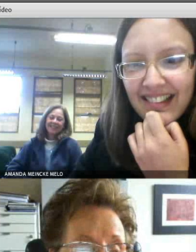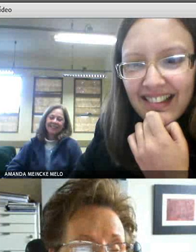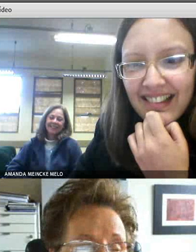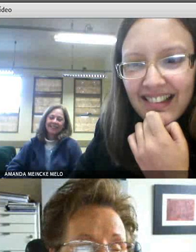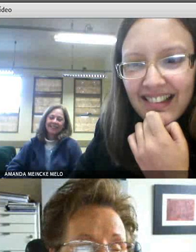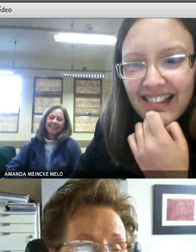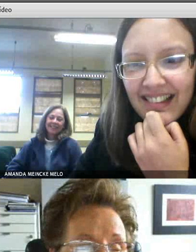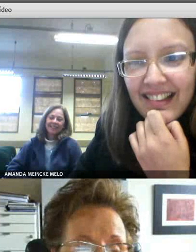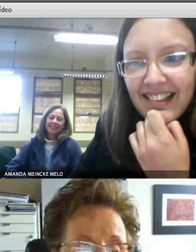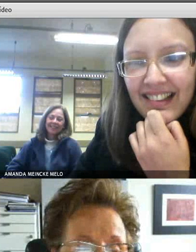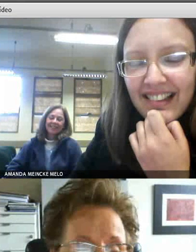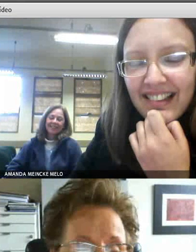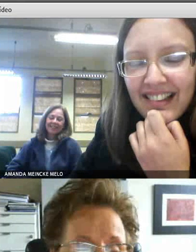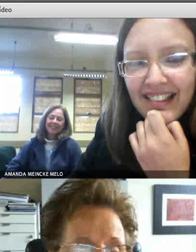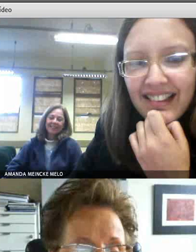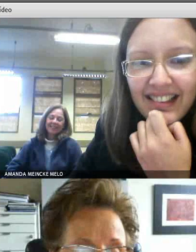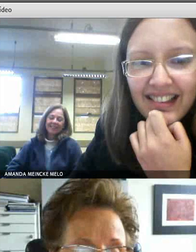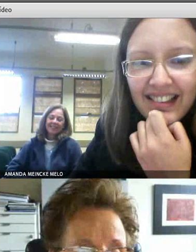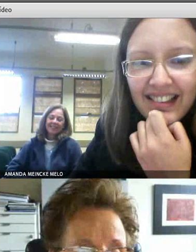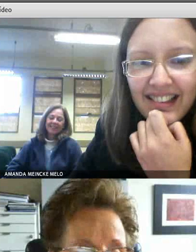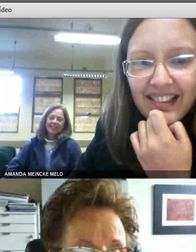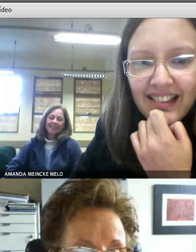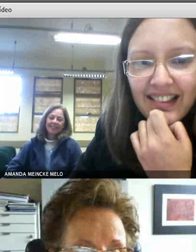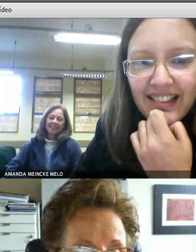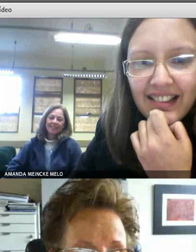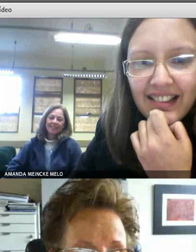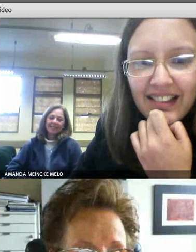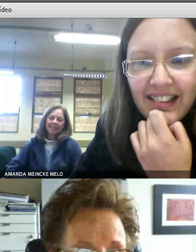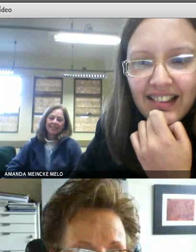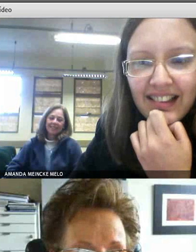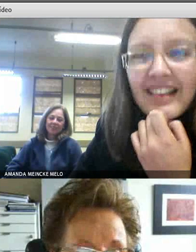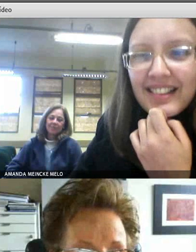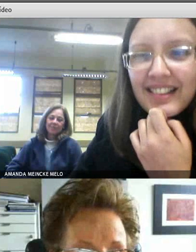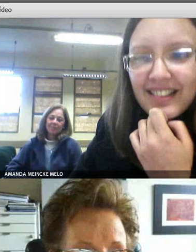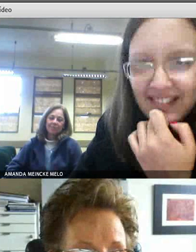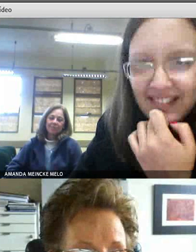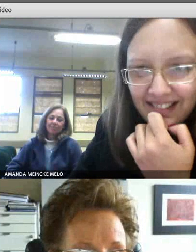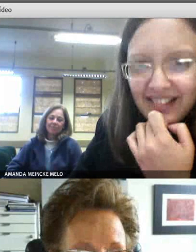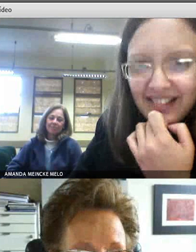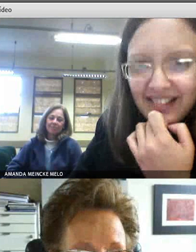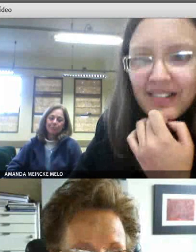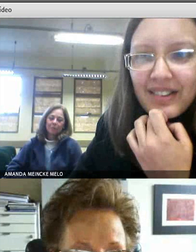Aula, abraços. Abraços, Odair. Luiz Brudna, também gostei muito.